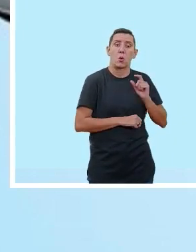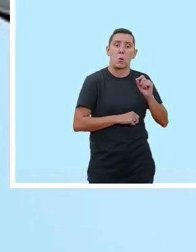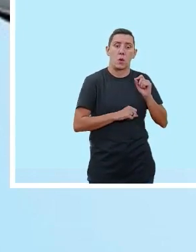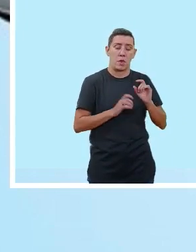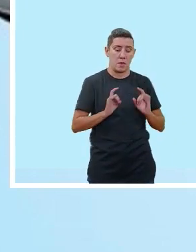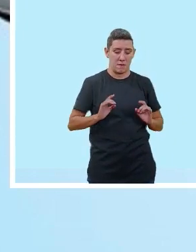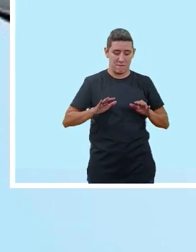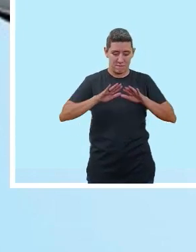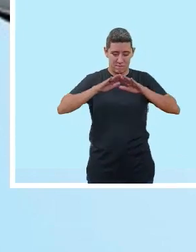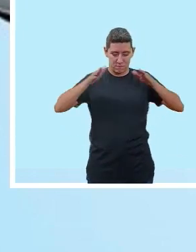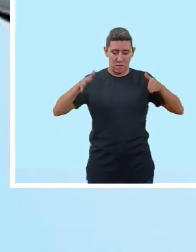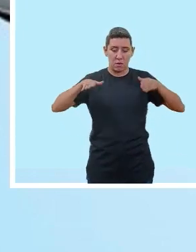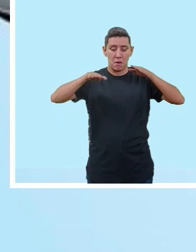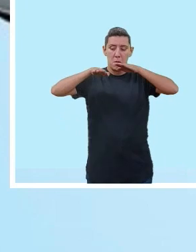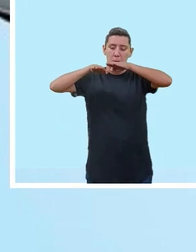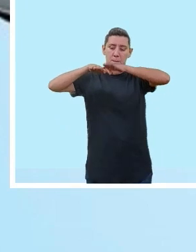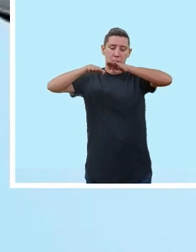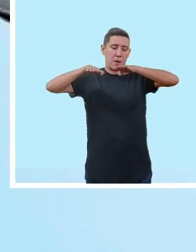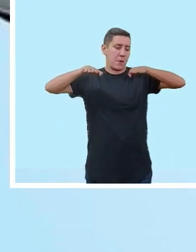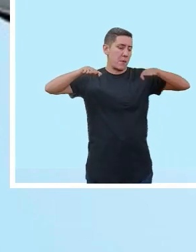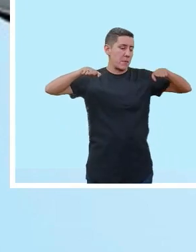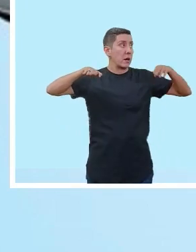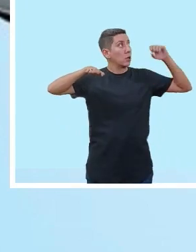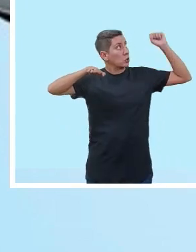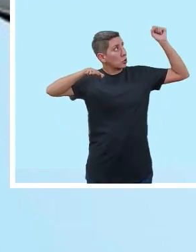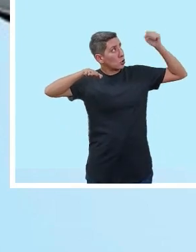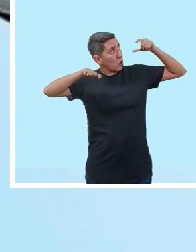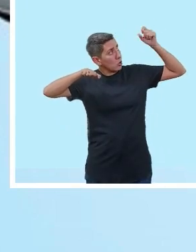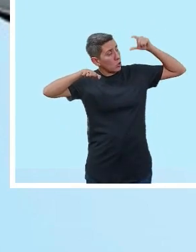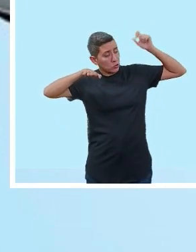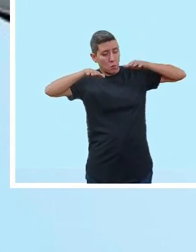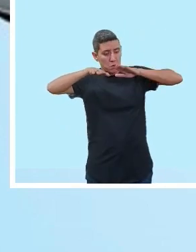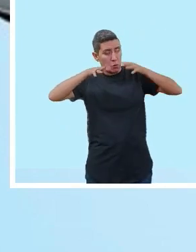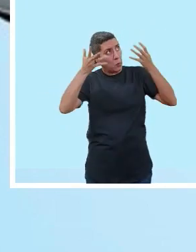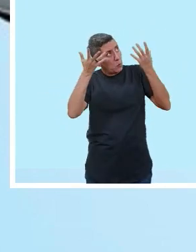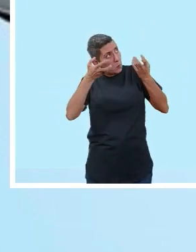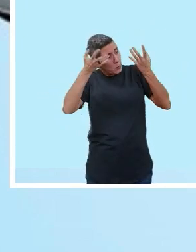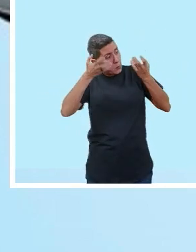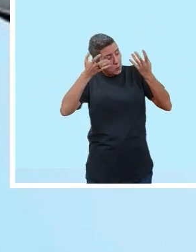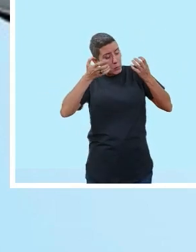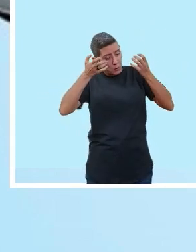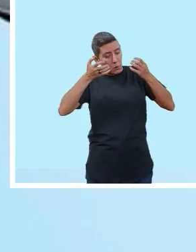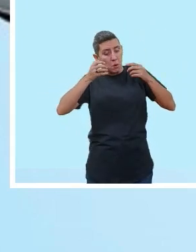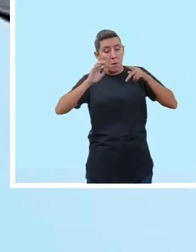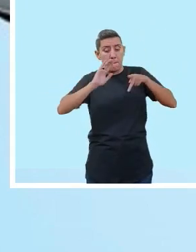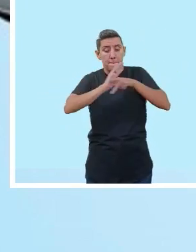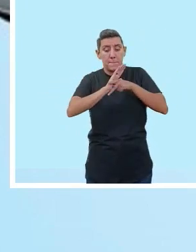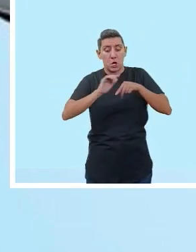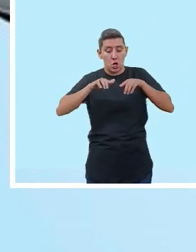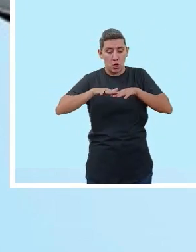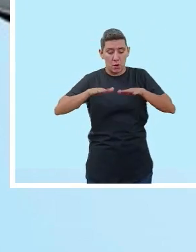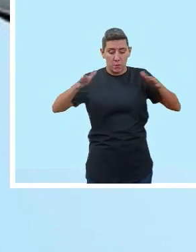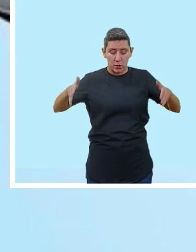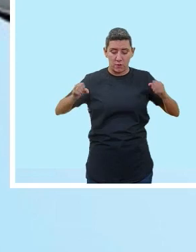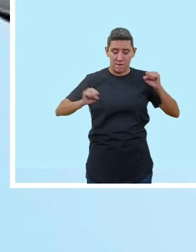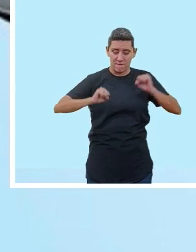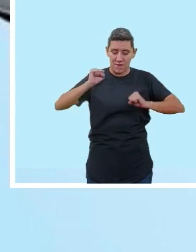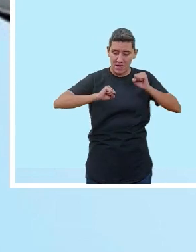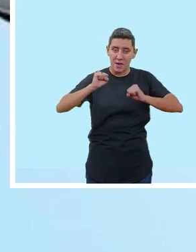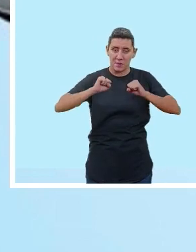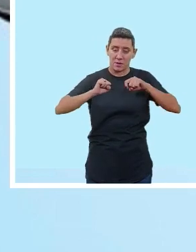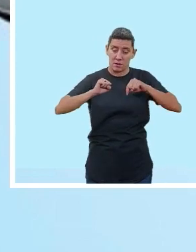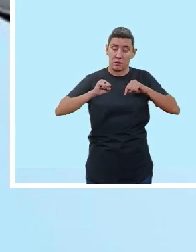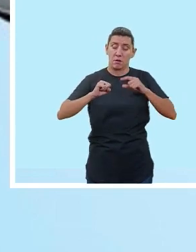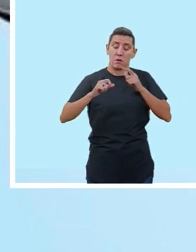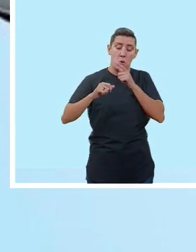a geração solar. Essa geração de energia solar, ela é dedicada para o consumo próprio das operações, né, e